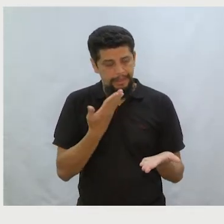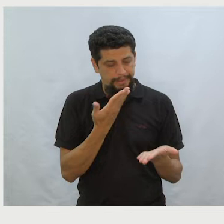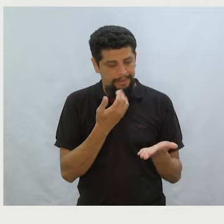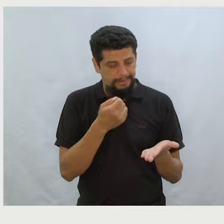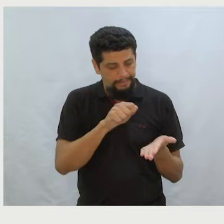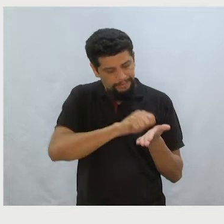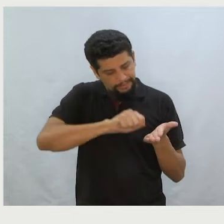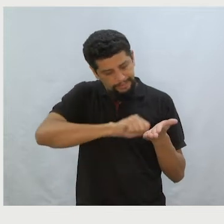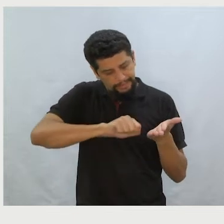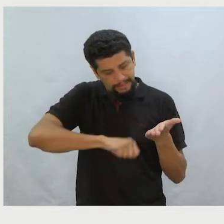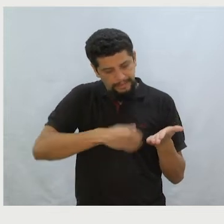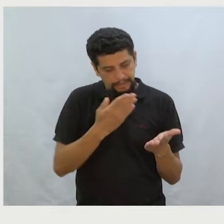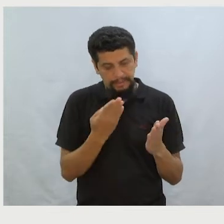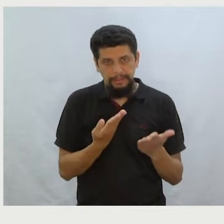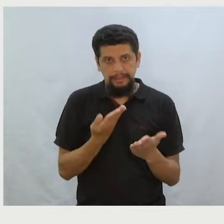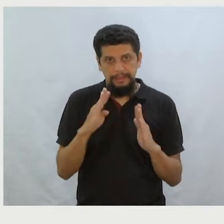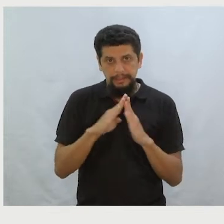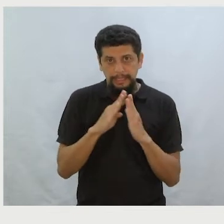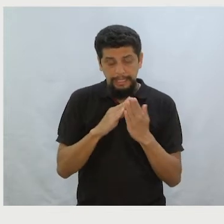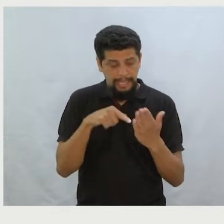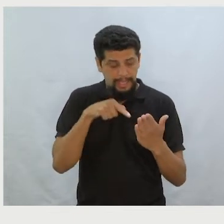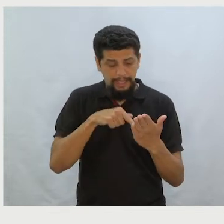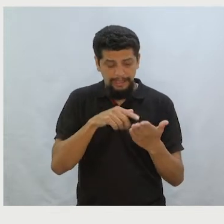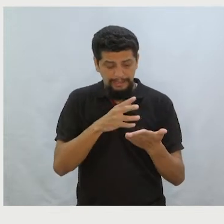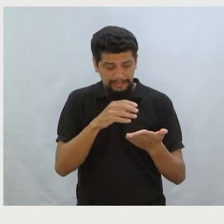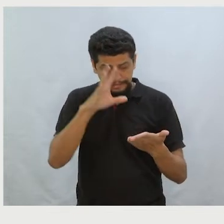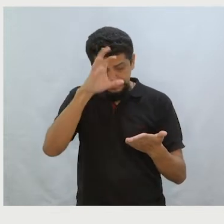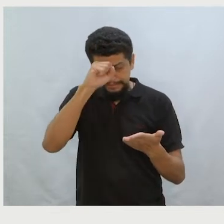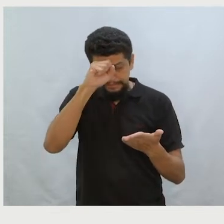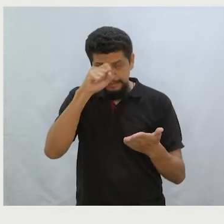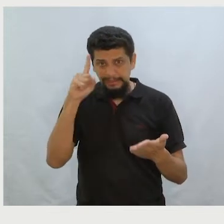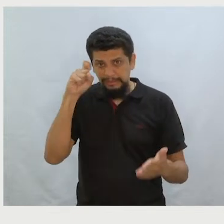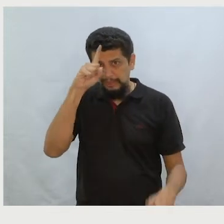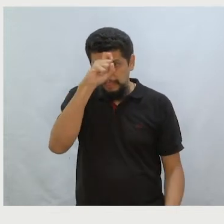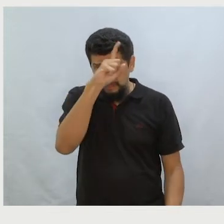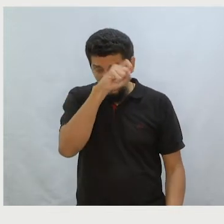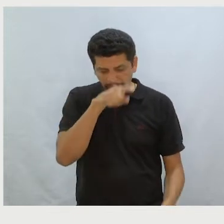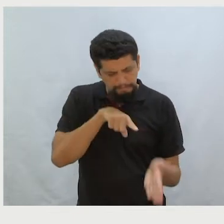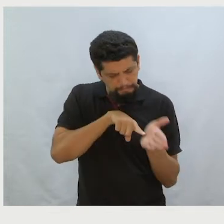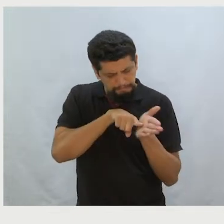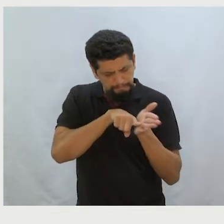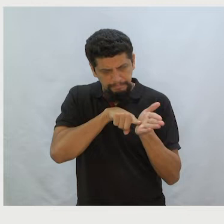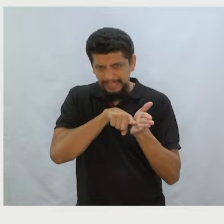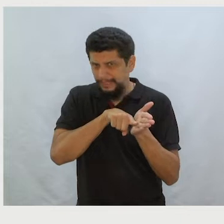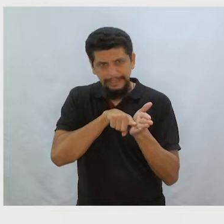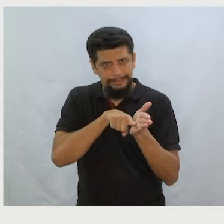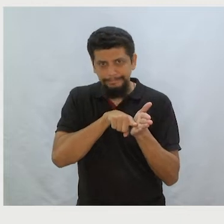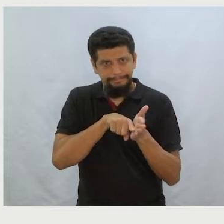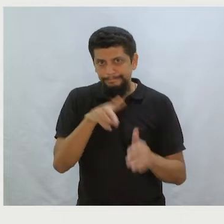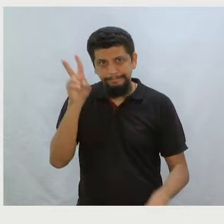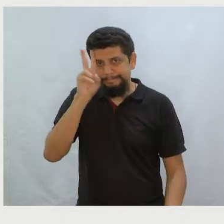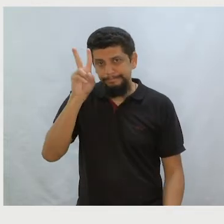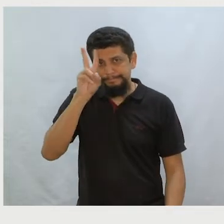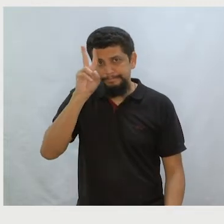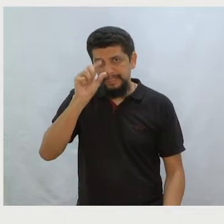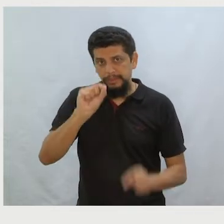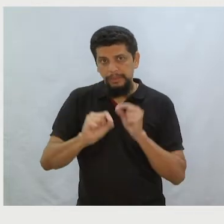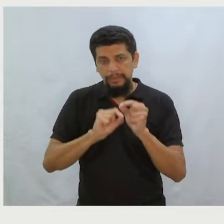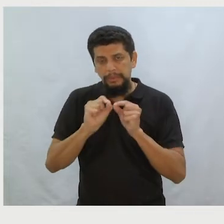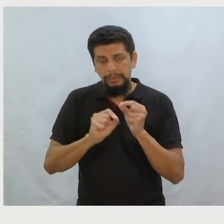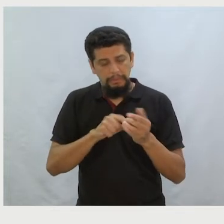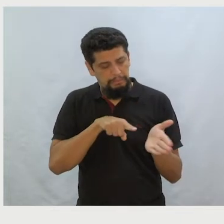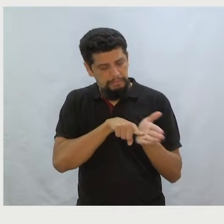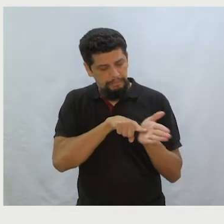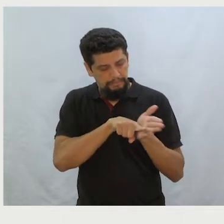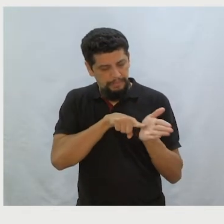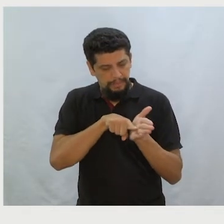lição de casa e uma lição dific fazer análise sintática eu nem me lembrava mais o